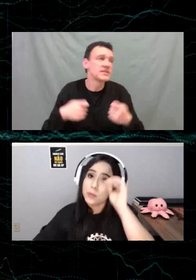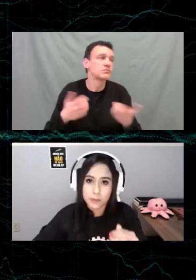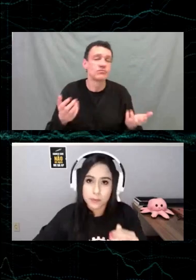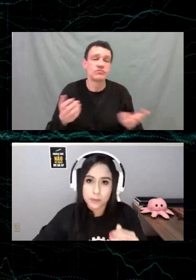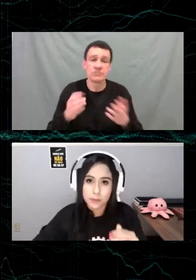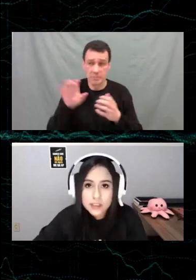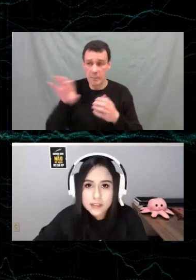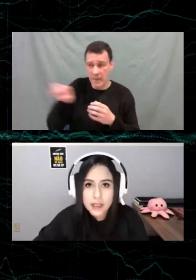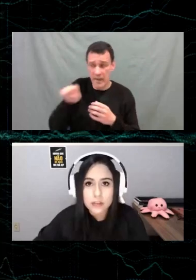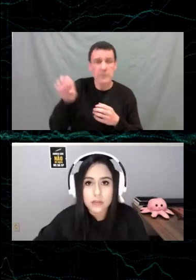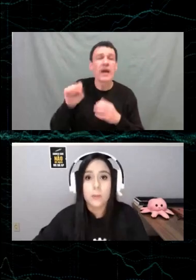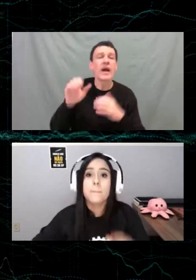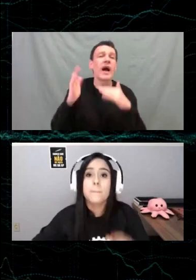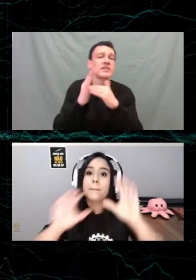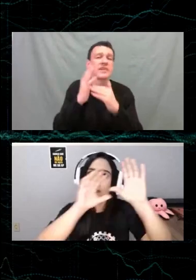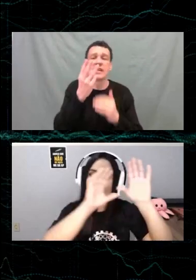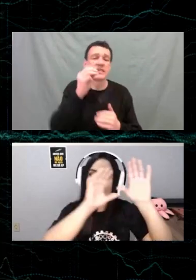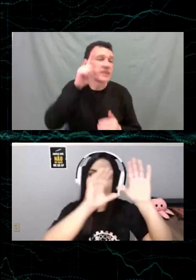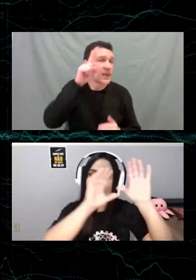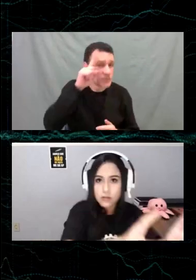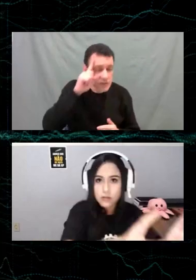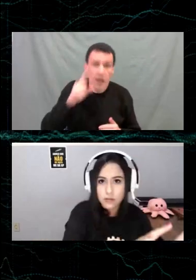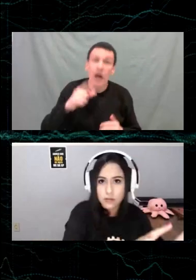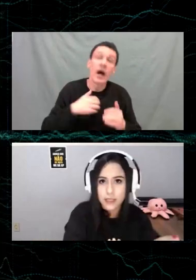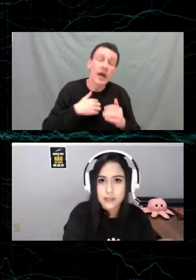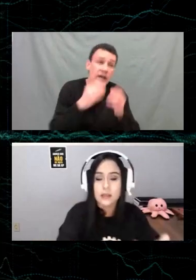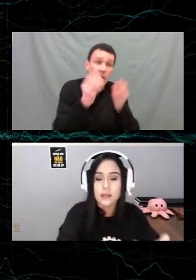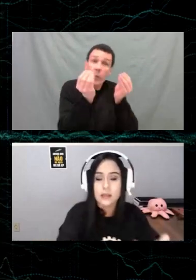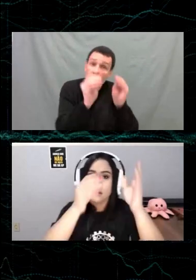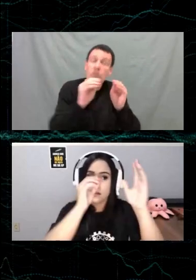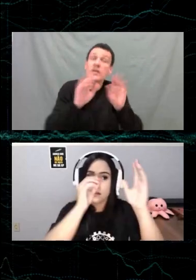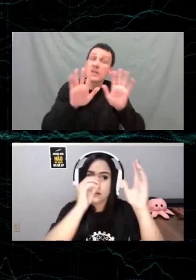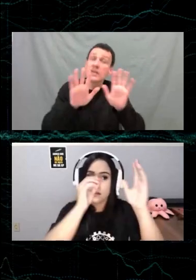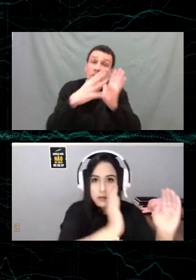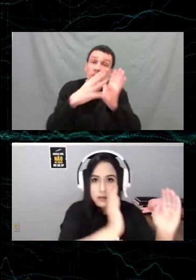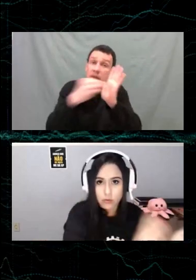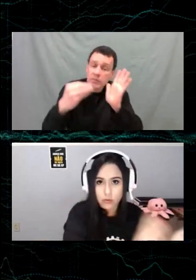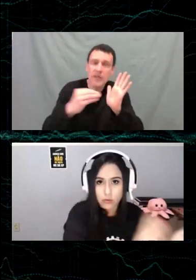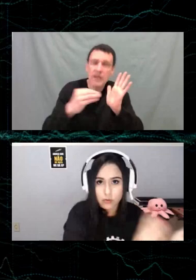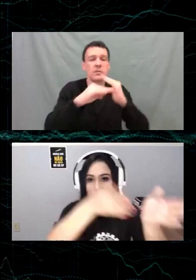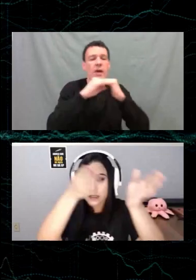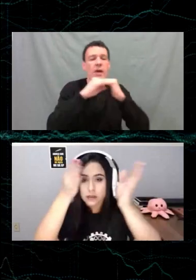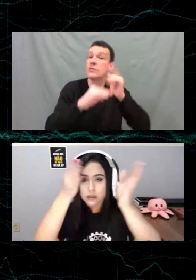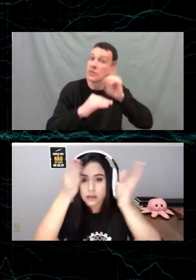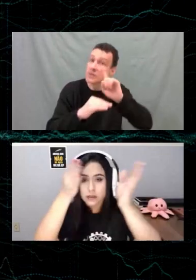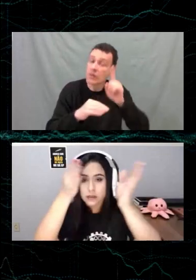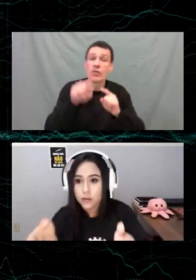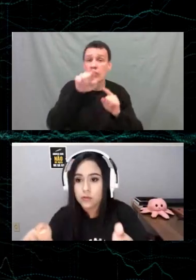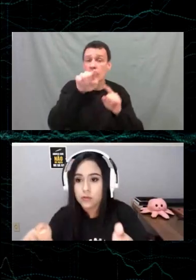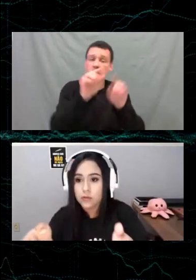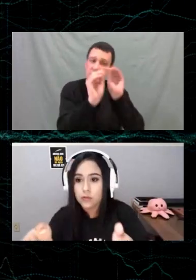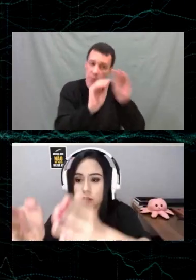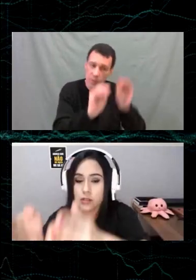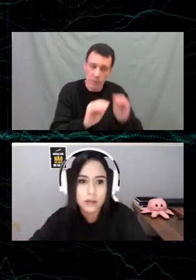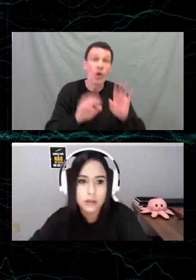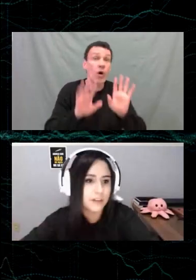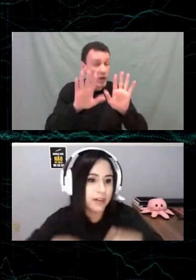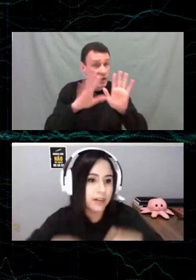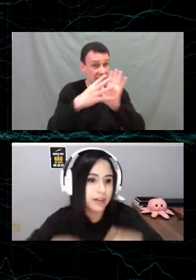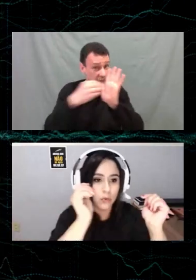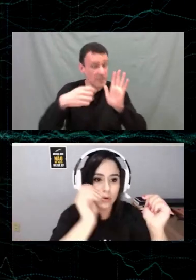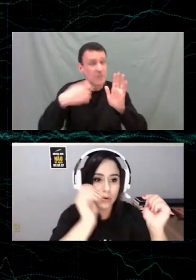tu precisa padronizar isso. Então, organiza os seus templates, tanto em questão de nome, em questão de parâmetros